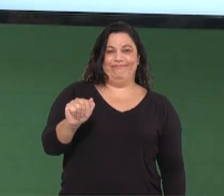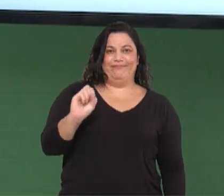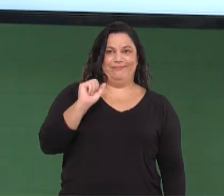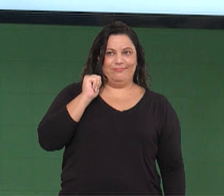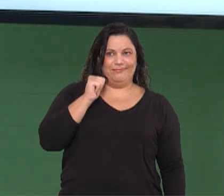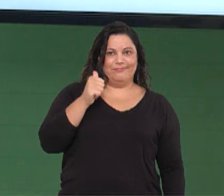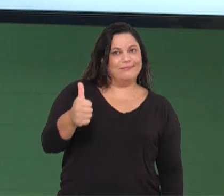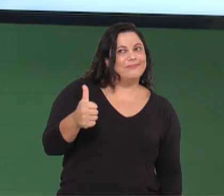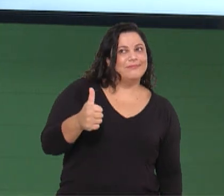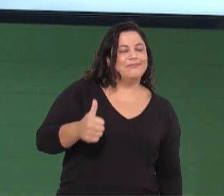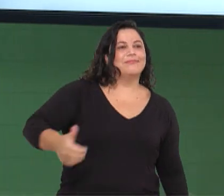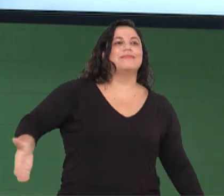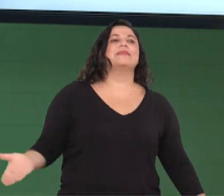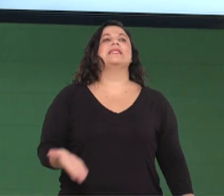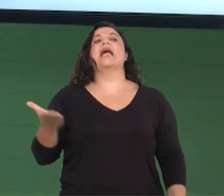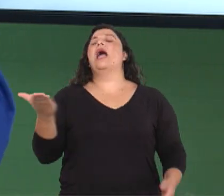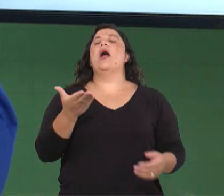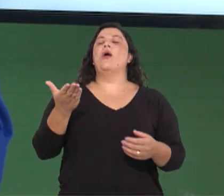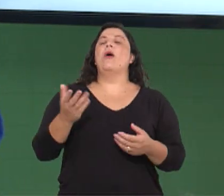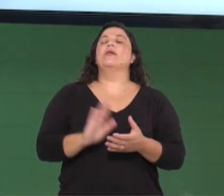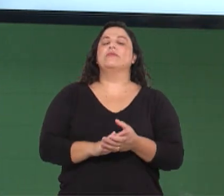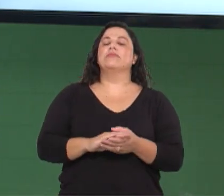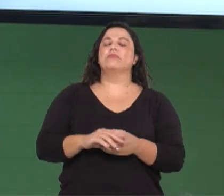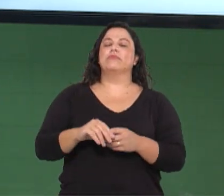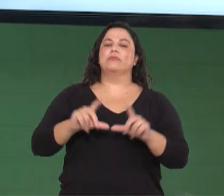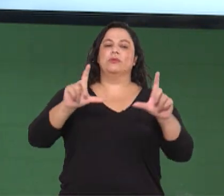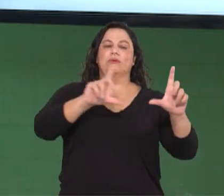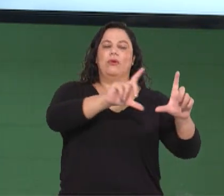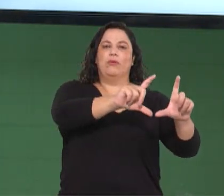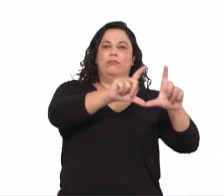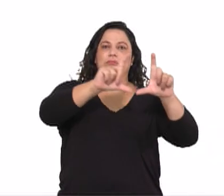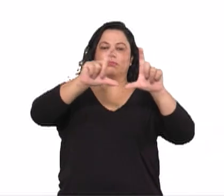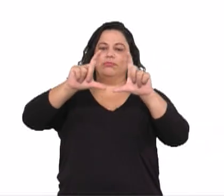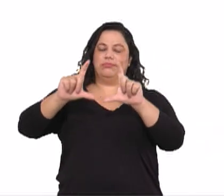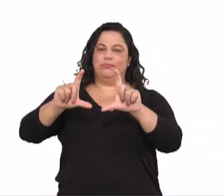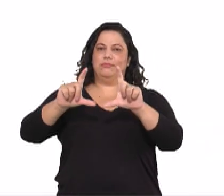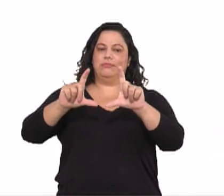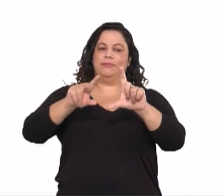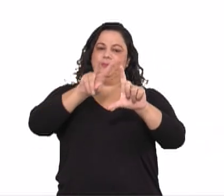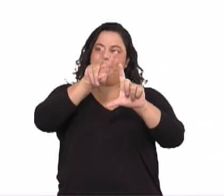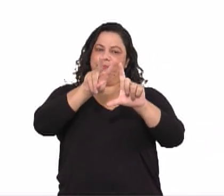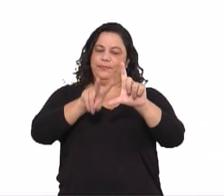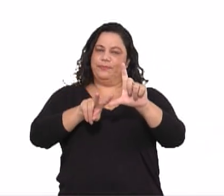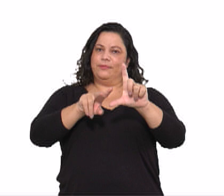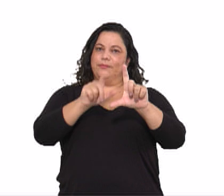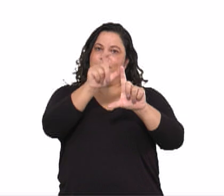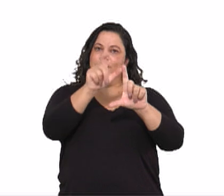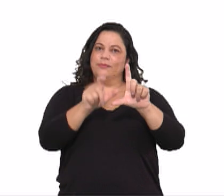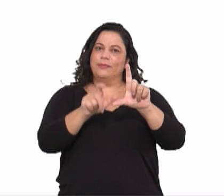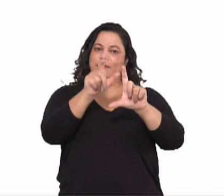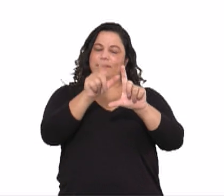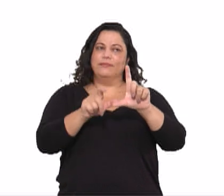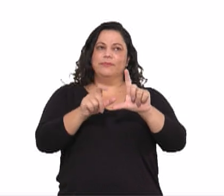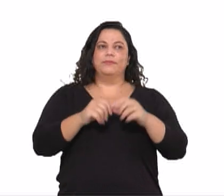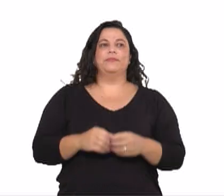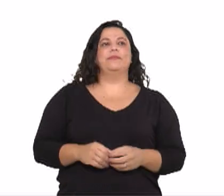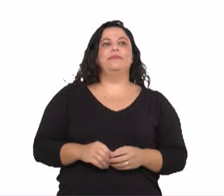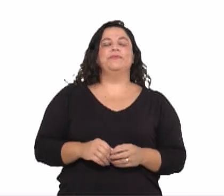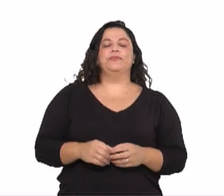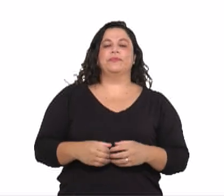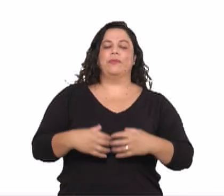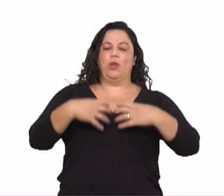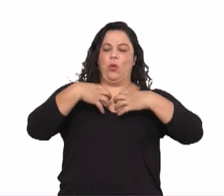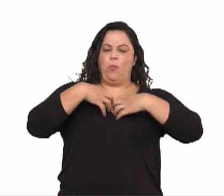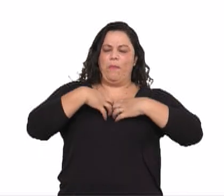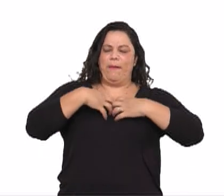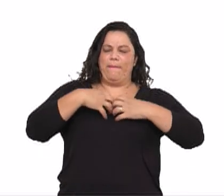Agora, trouxe para vocês somente a primeira estrofe. Traduzir-se. Uma parte de mim é todo